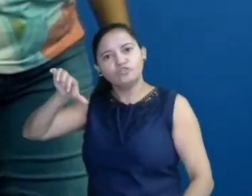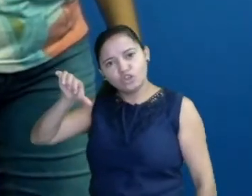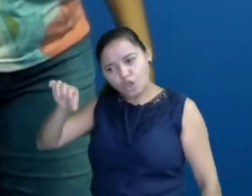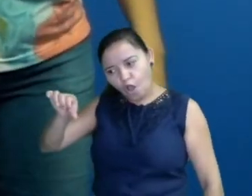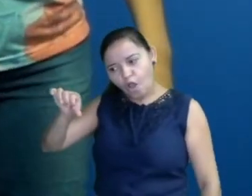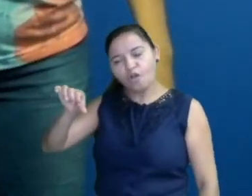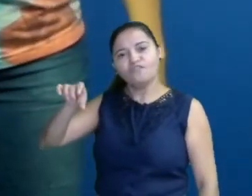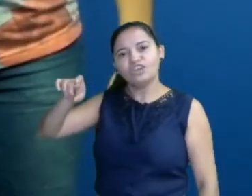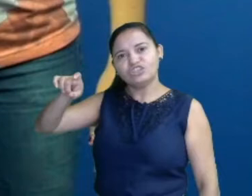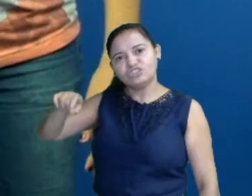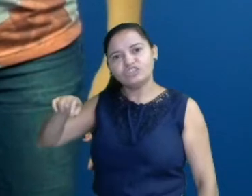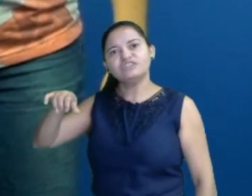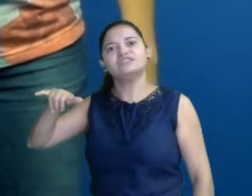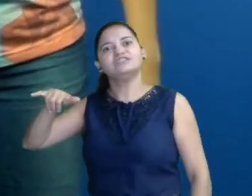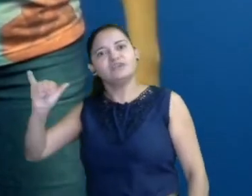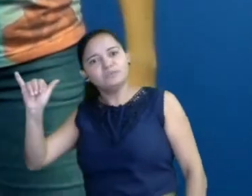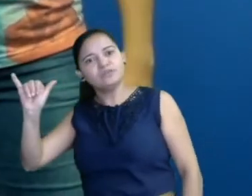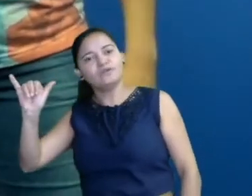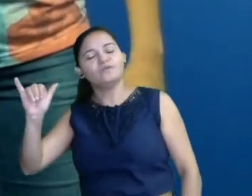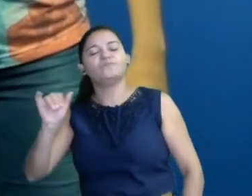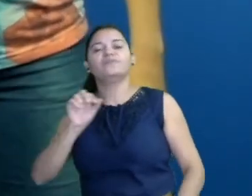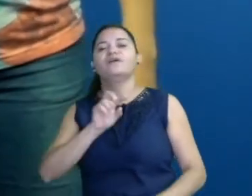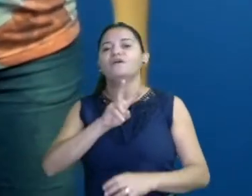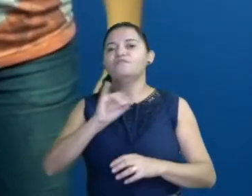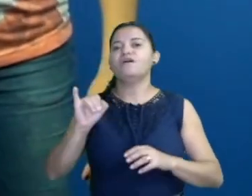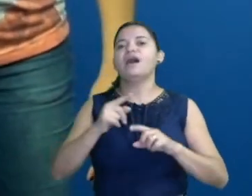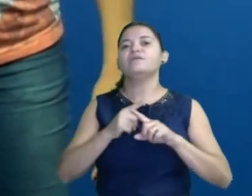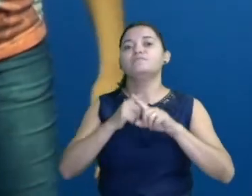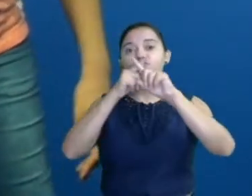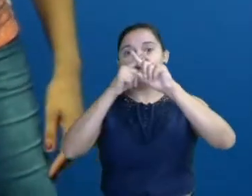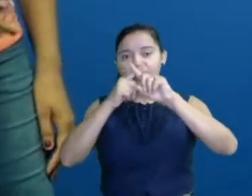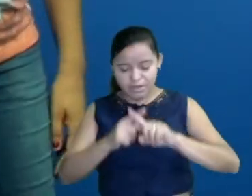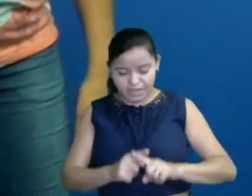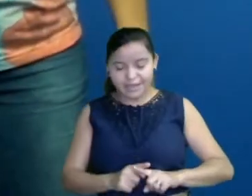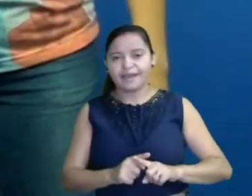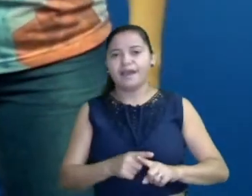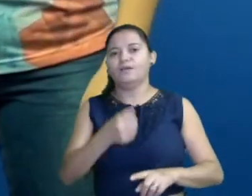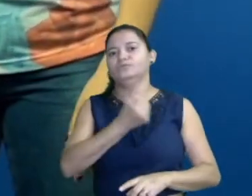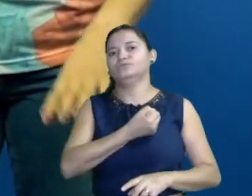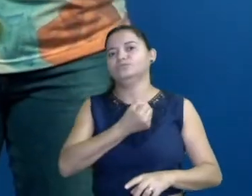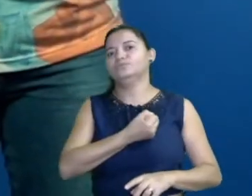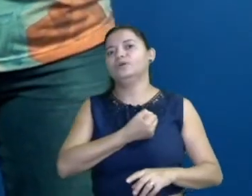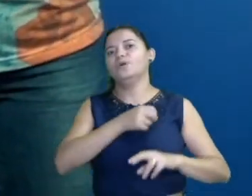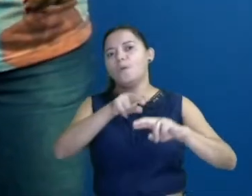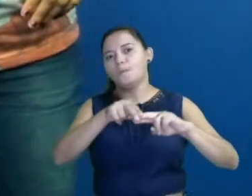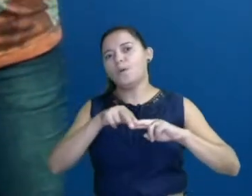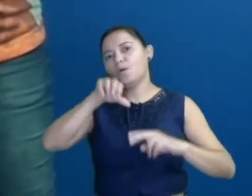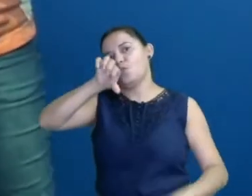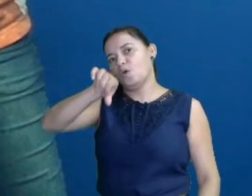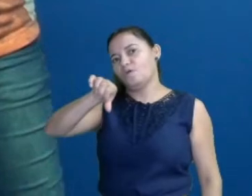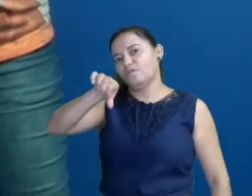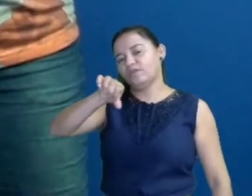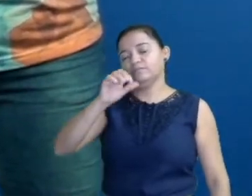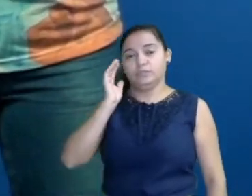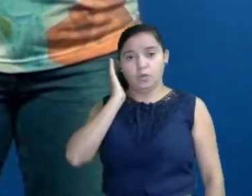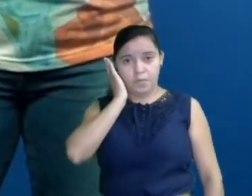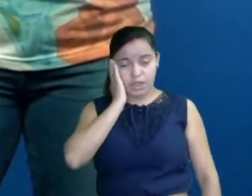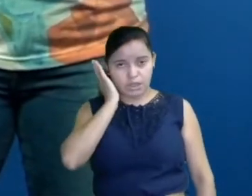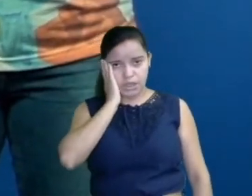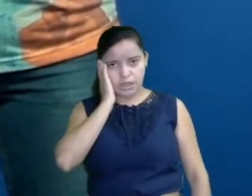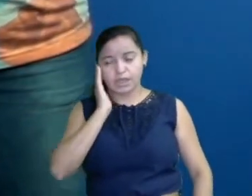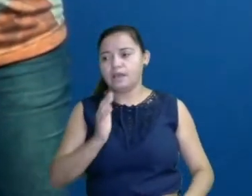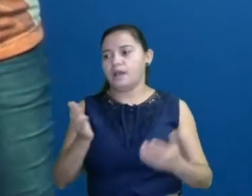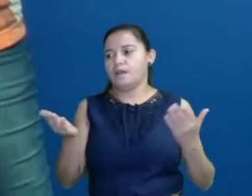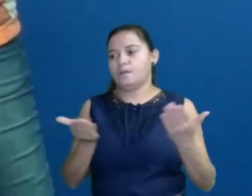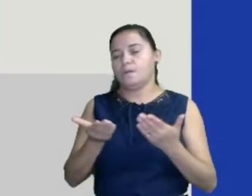esse fator vai ser multiplicado o produto vai ser x 9 beleza deu para entender Vamos